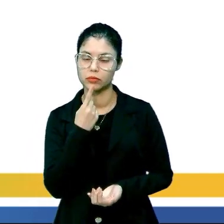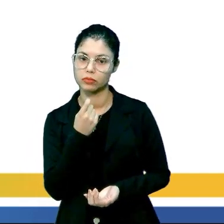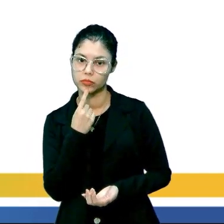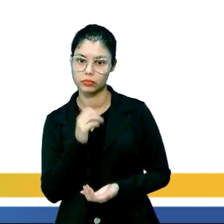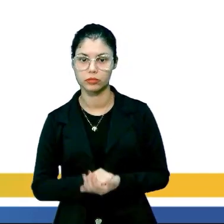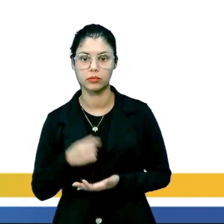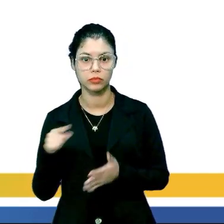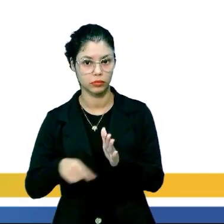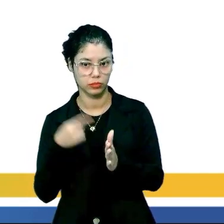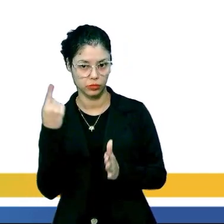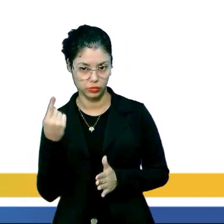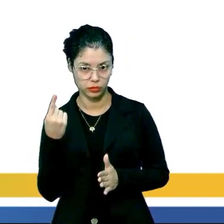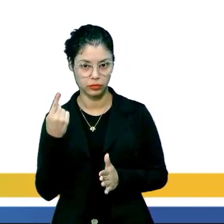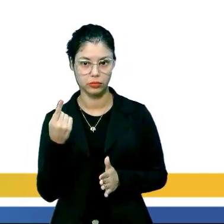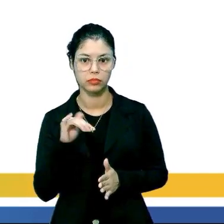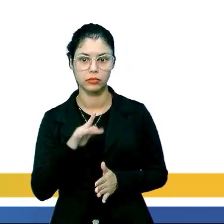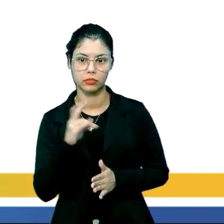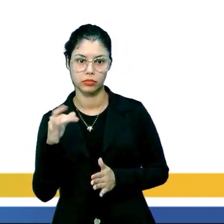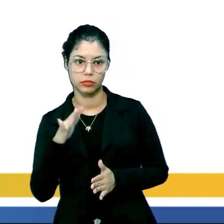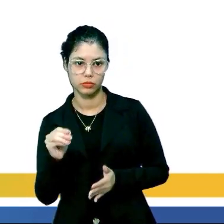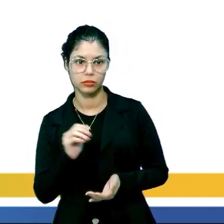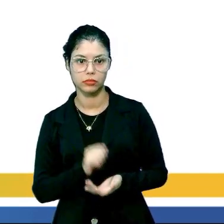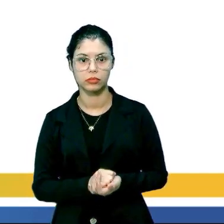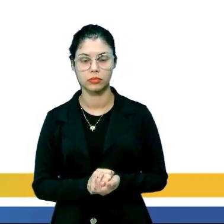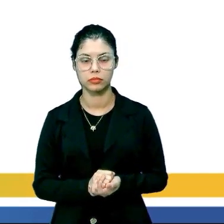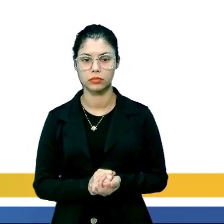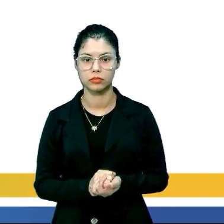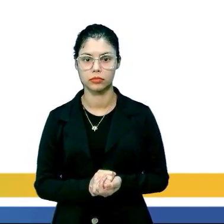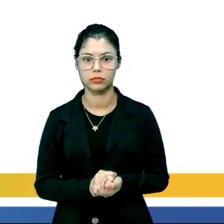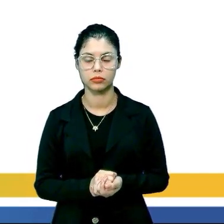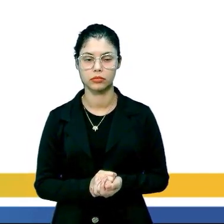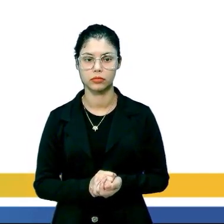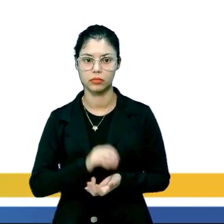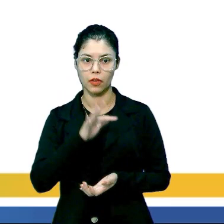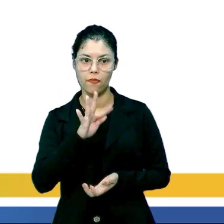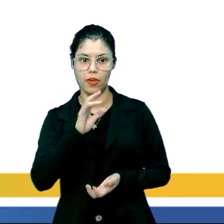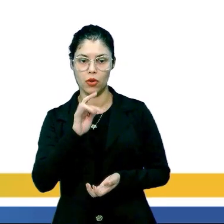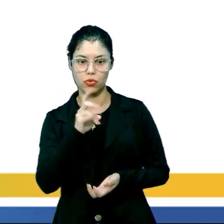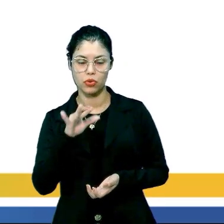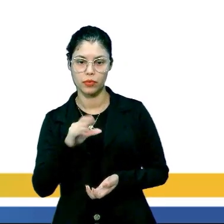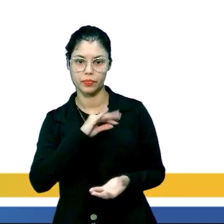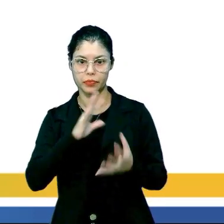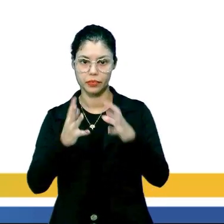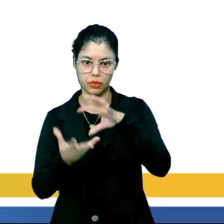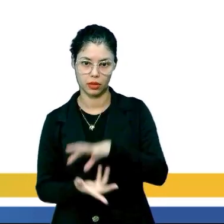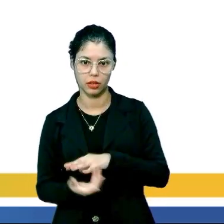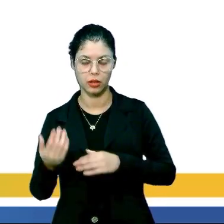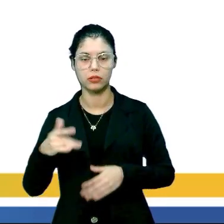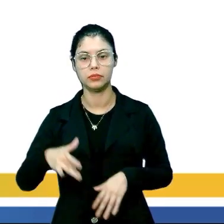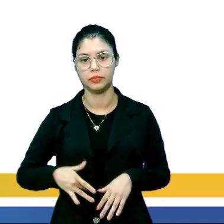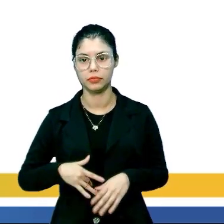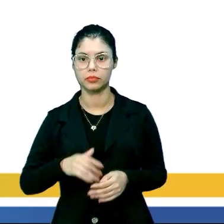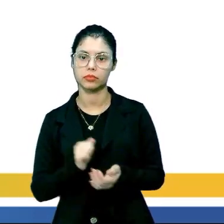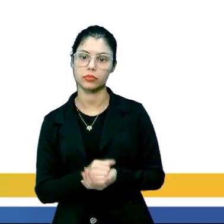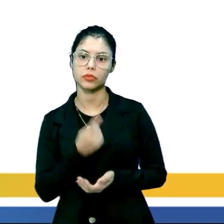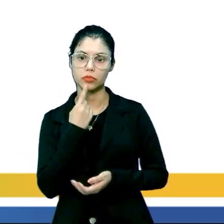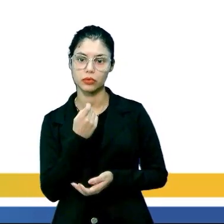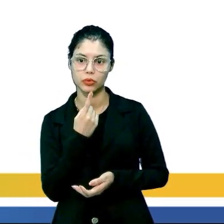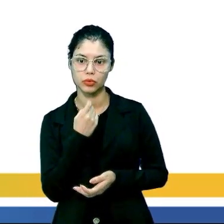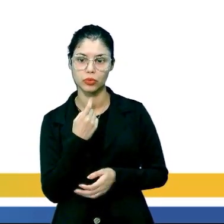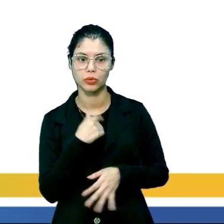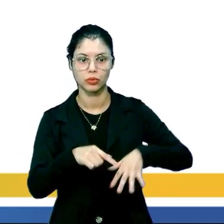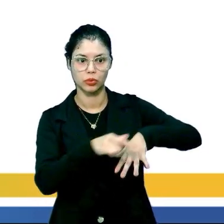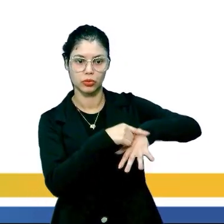plasmódios do sangue. Nos primeiros dias de infecção pela fagocitose, que é o englobamento e ingestão de